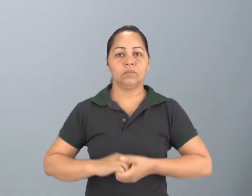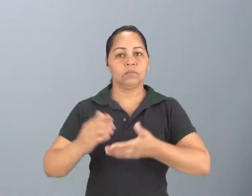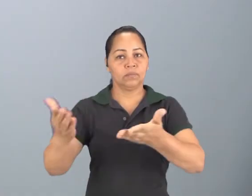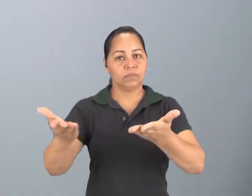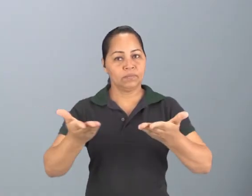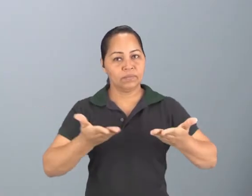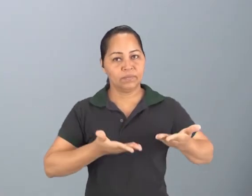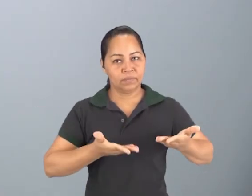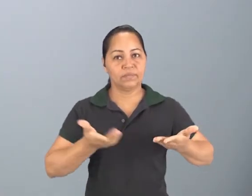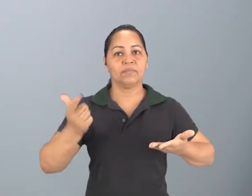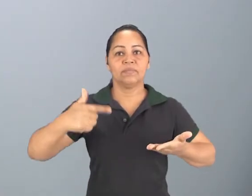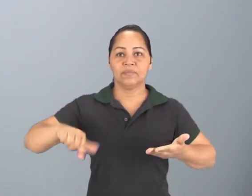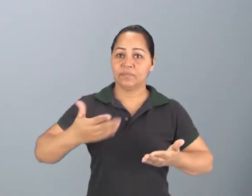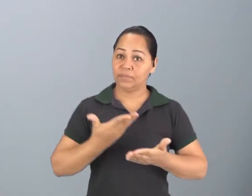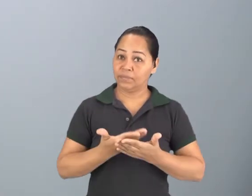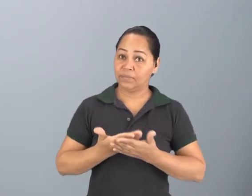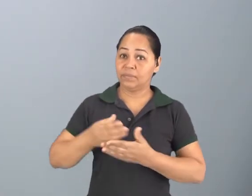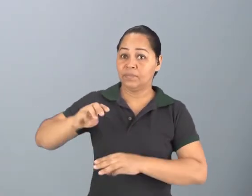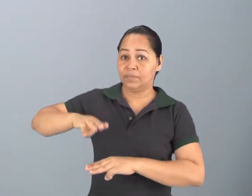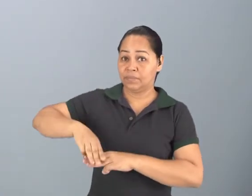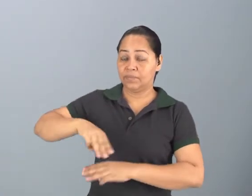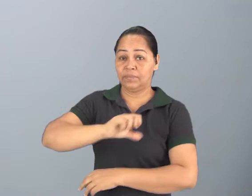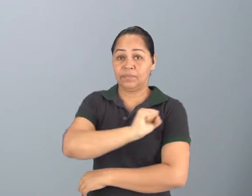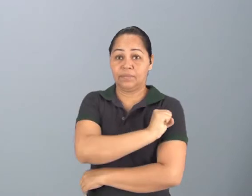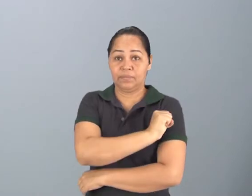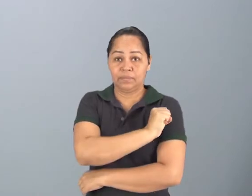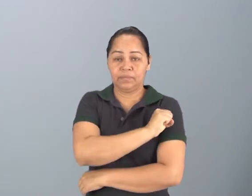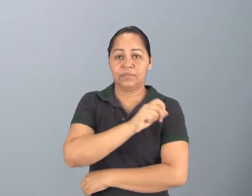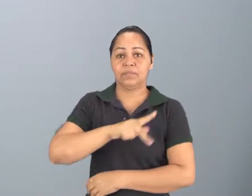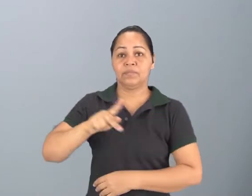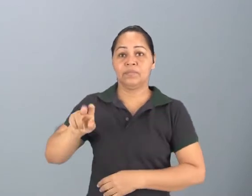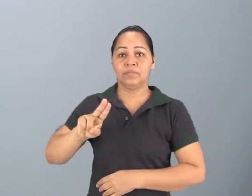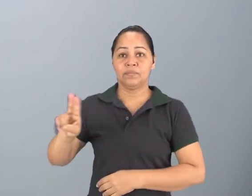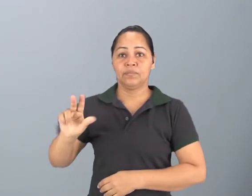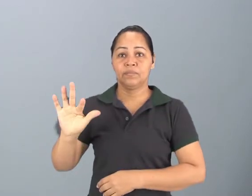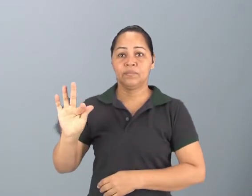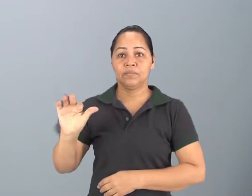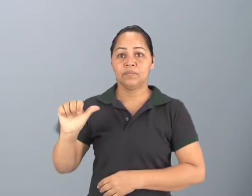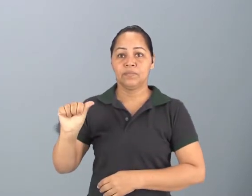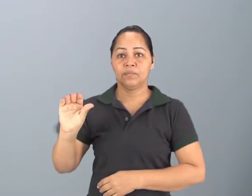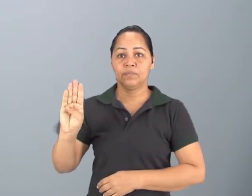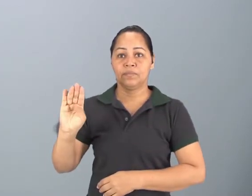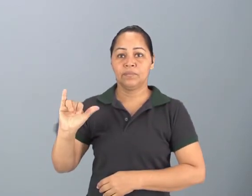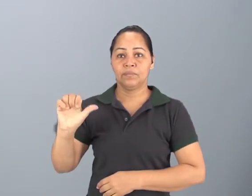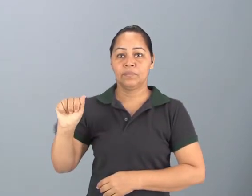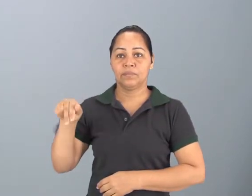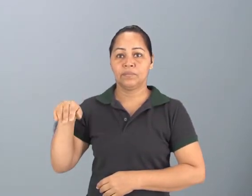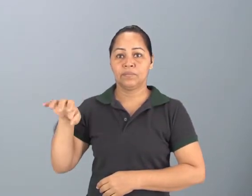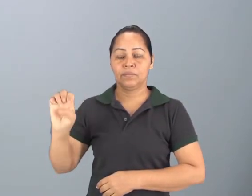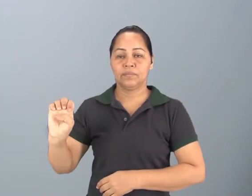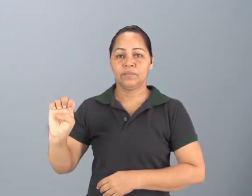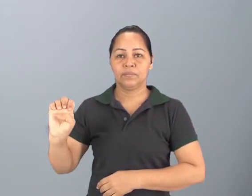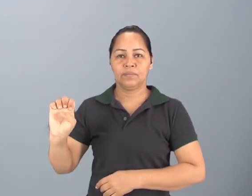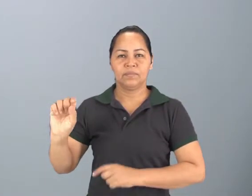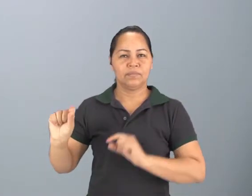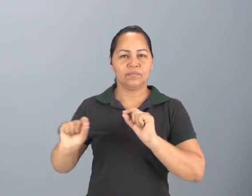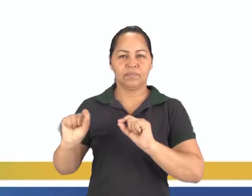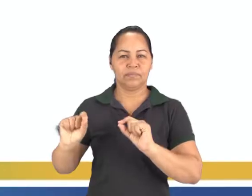Sejam bem-vindos a mais uma aula de matemática do 8º ano. Eu sou a professora Fabiane Farias e hoje nós vamos falar